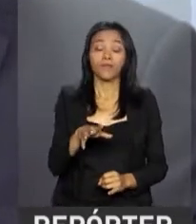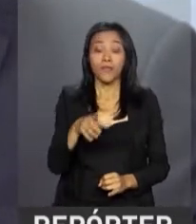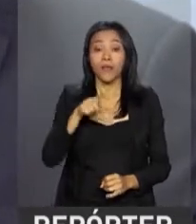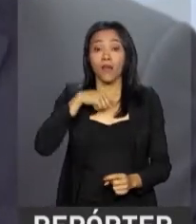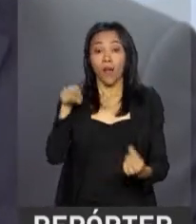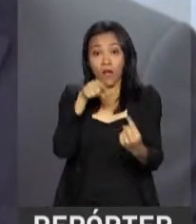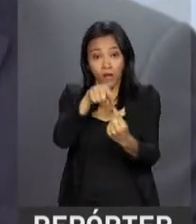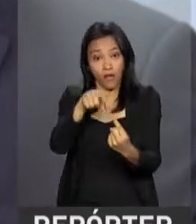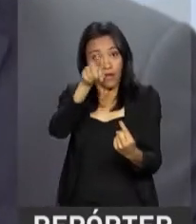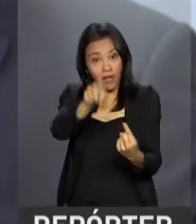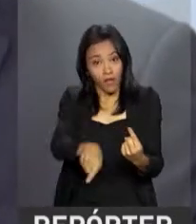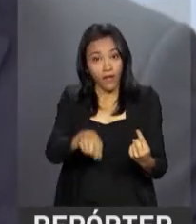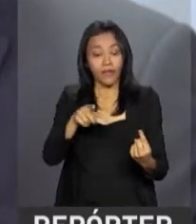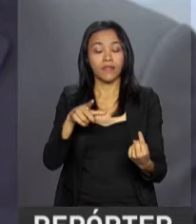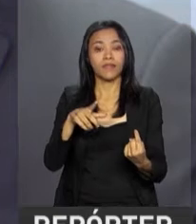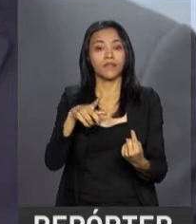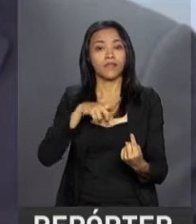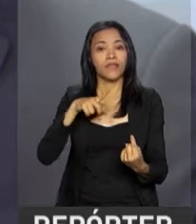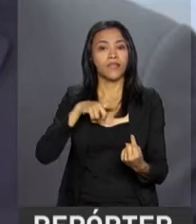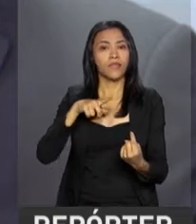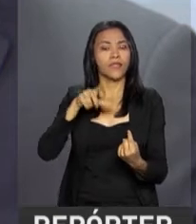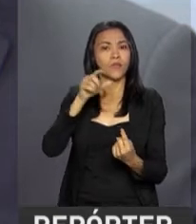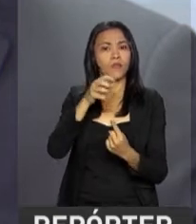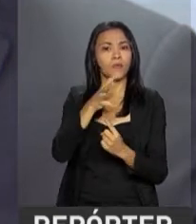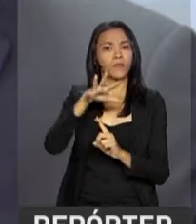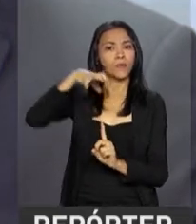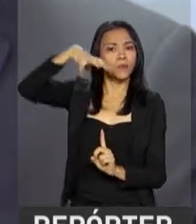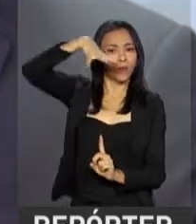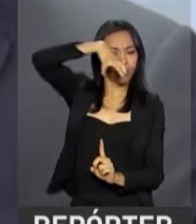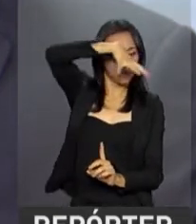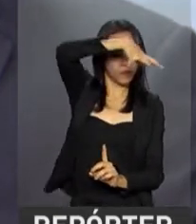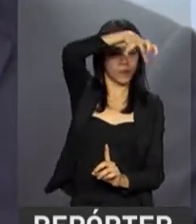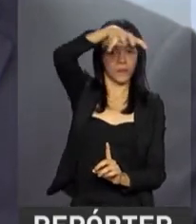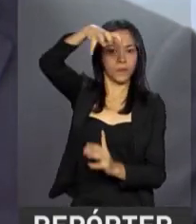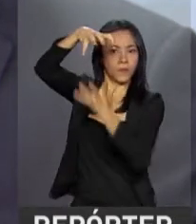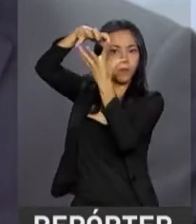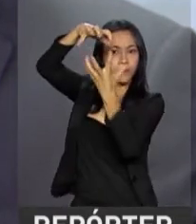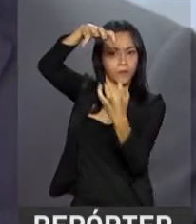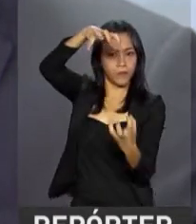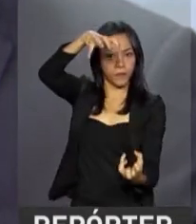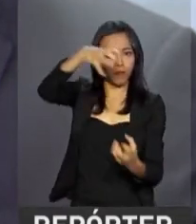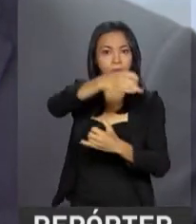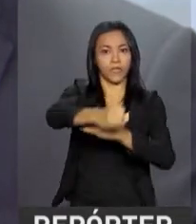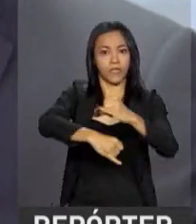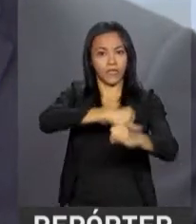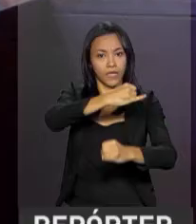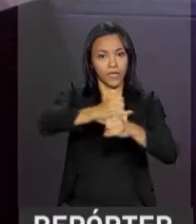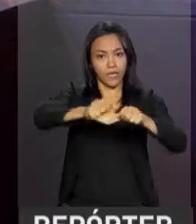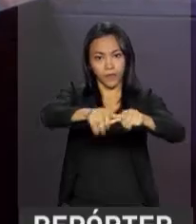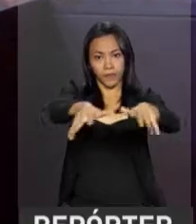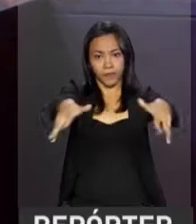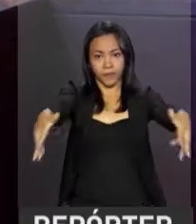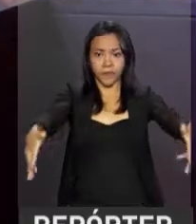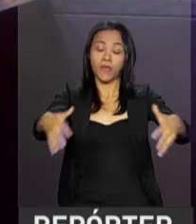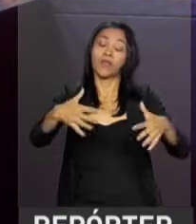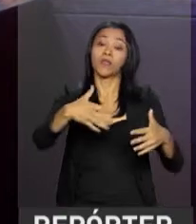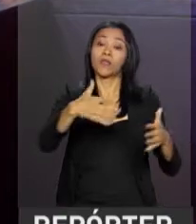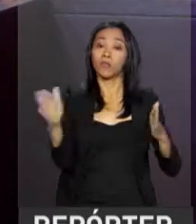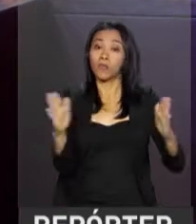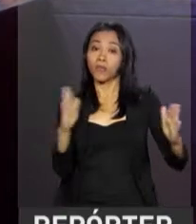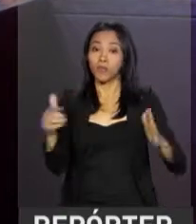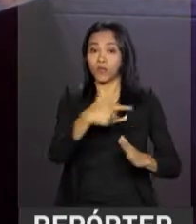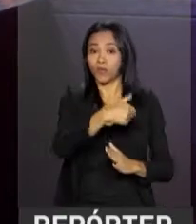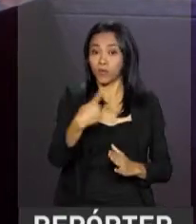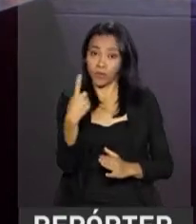meta é nós termos o tarô satélite por podendo transmitir os dados do curso do ano de 2018 o ministro eliseu padilha